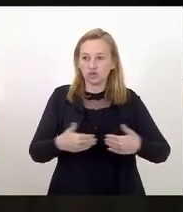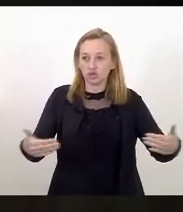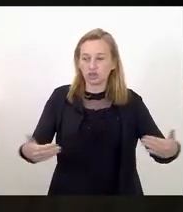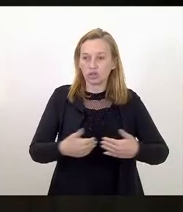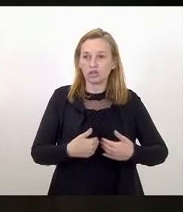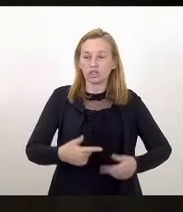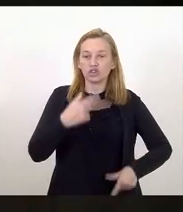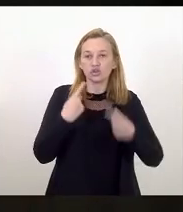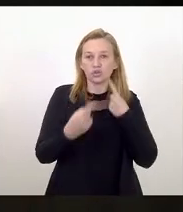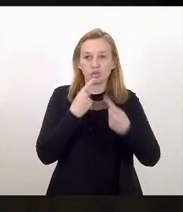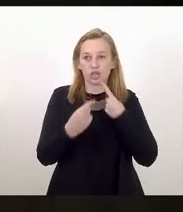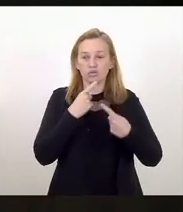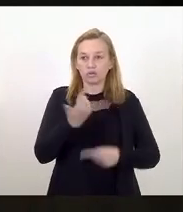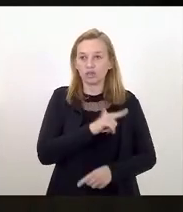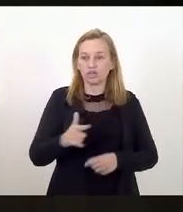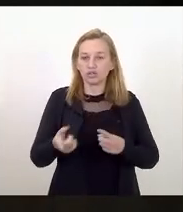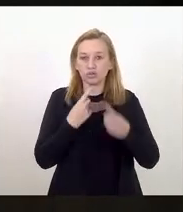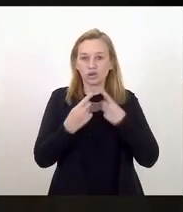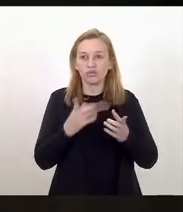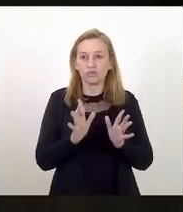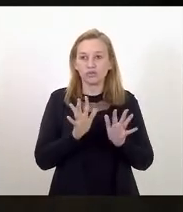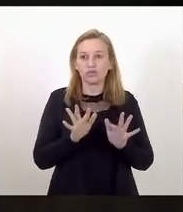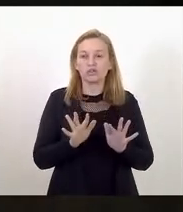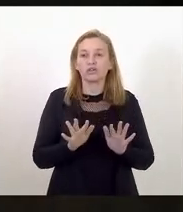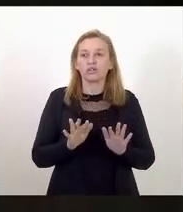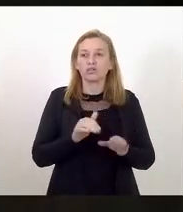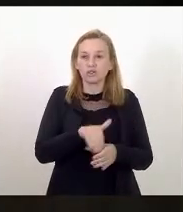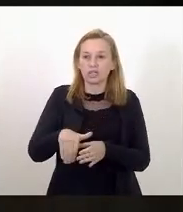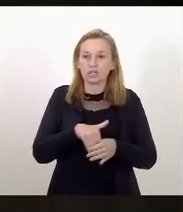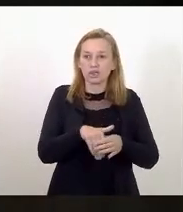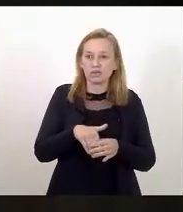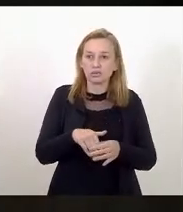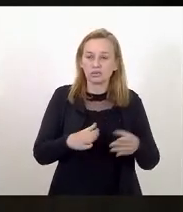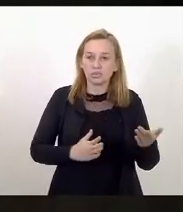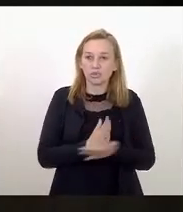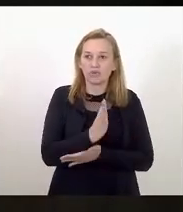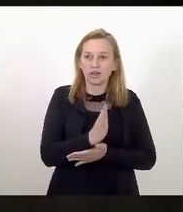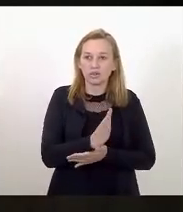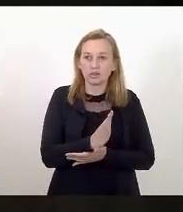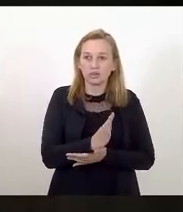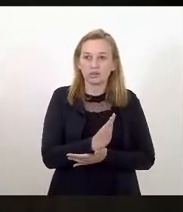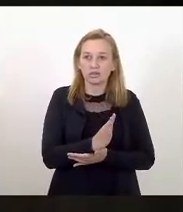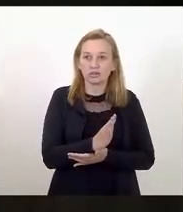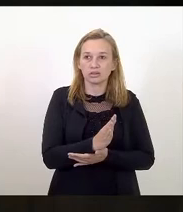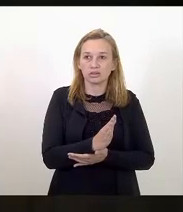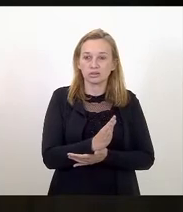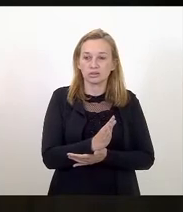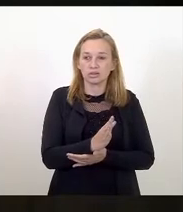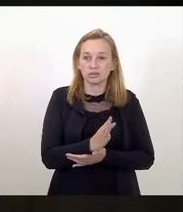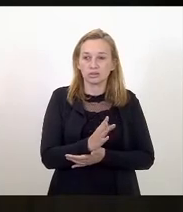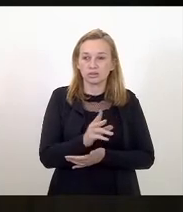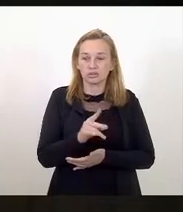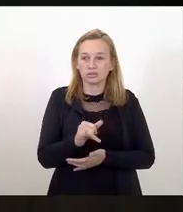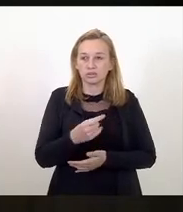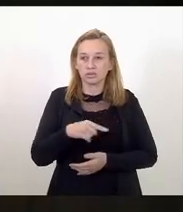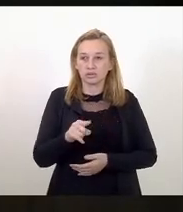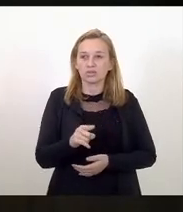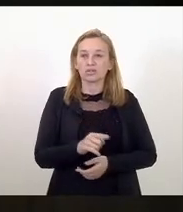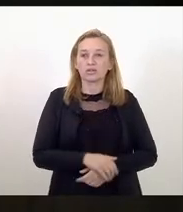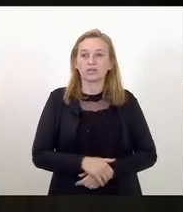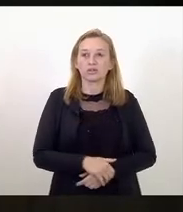Em discussão, não havendo o que queira discutir, em cerrada a discussão, em votação, senhores que aprovam, permaneçam como estão, aprovado, vai ao autógrafo.